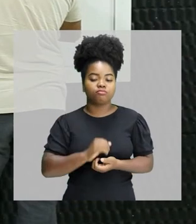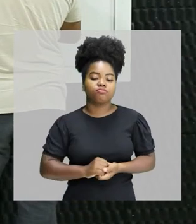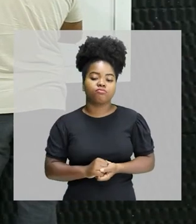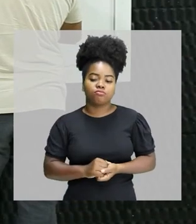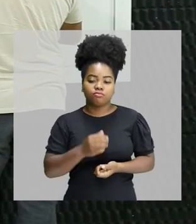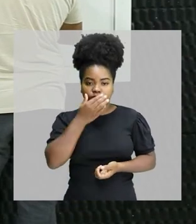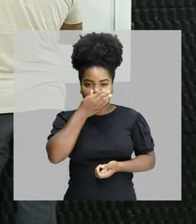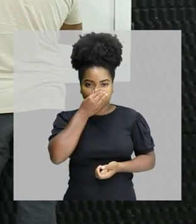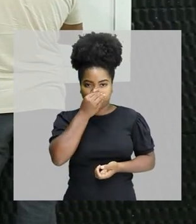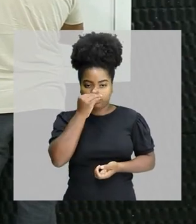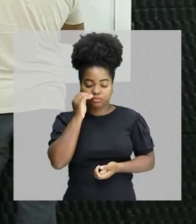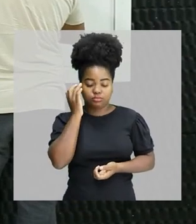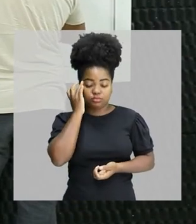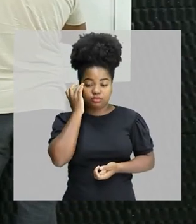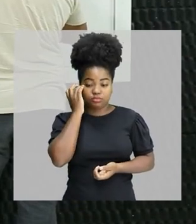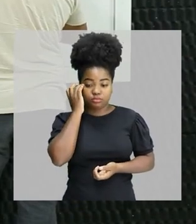a